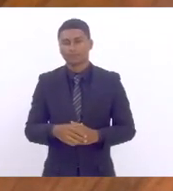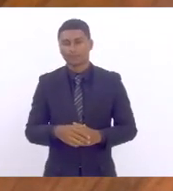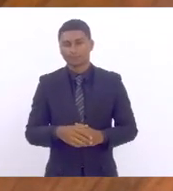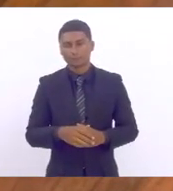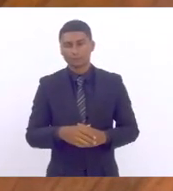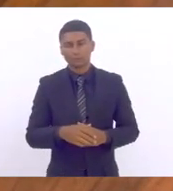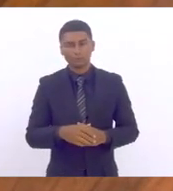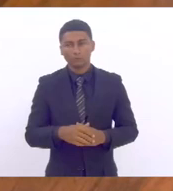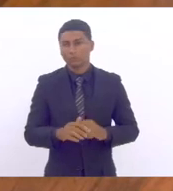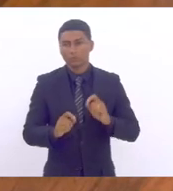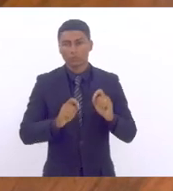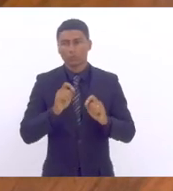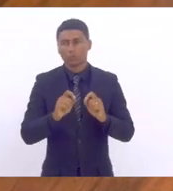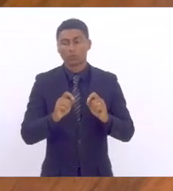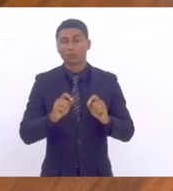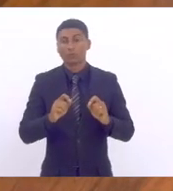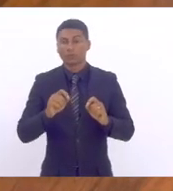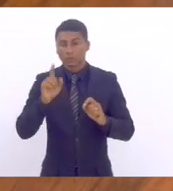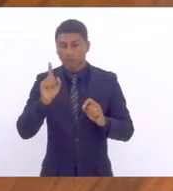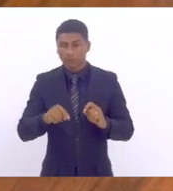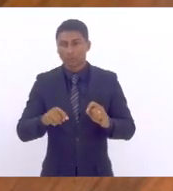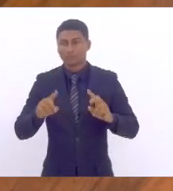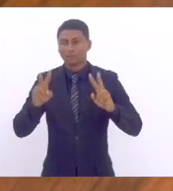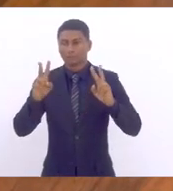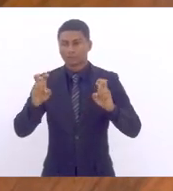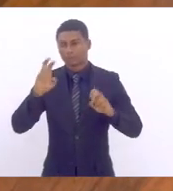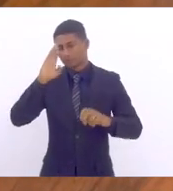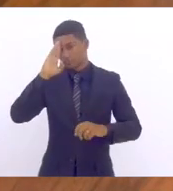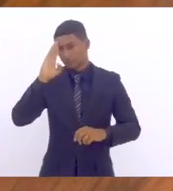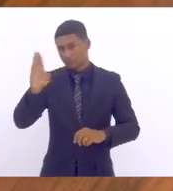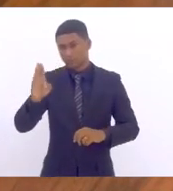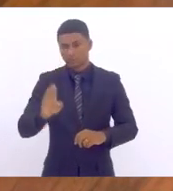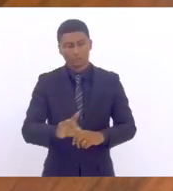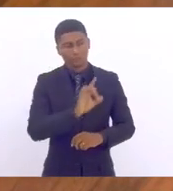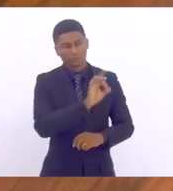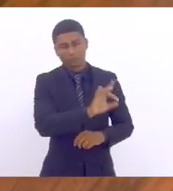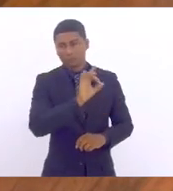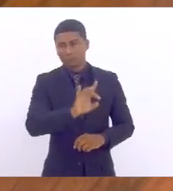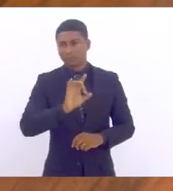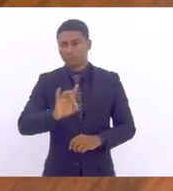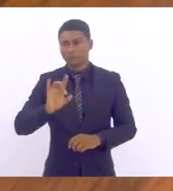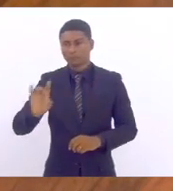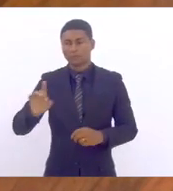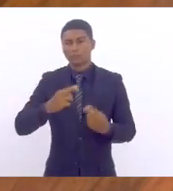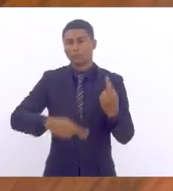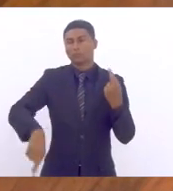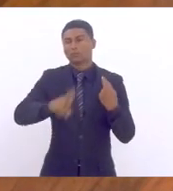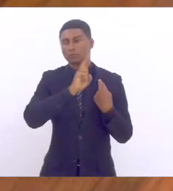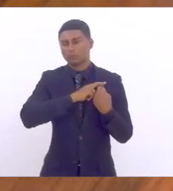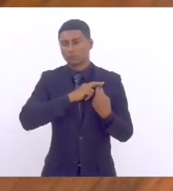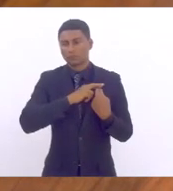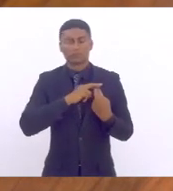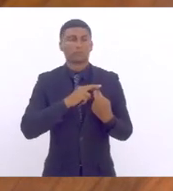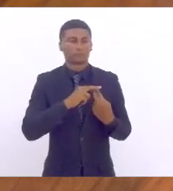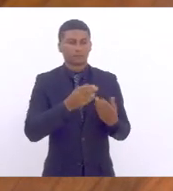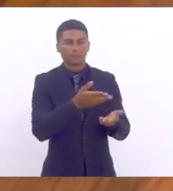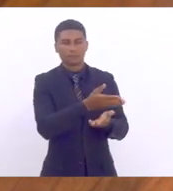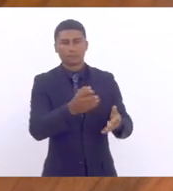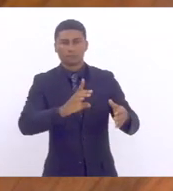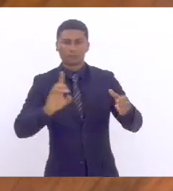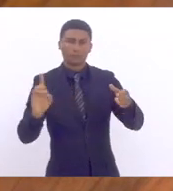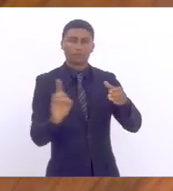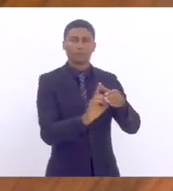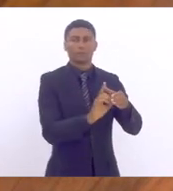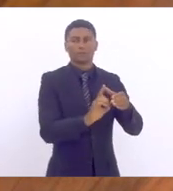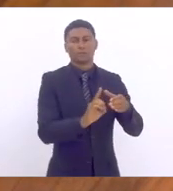à questão central de responsabilização individual do integrante da organizada. Mas, para